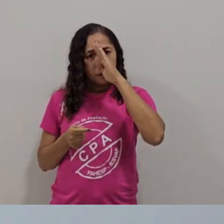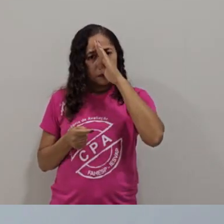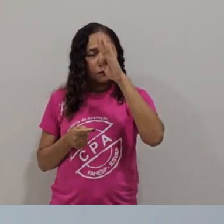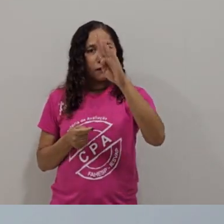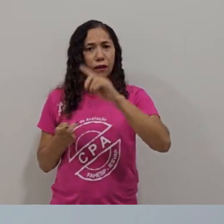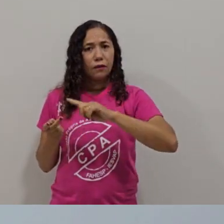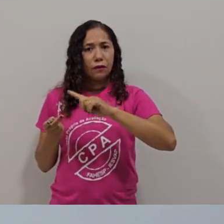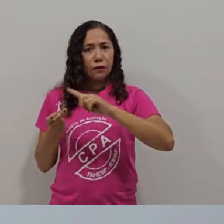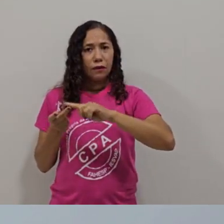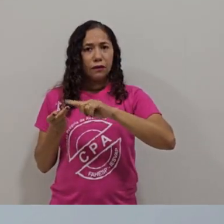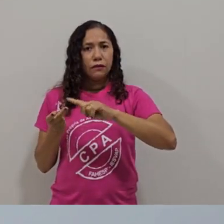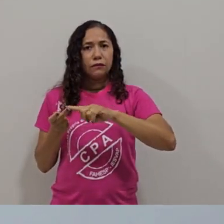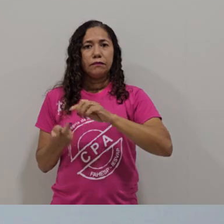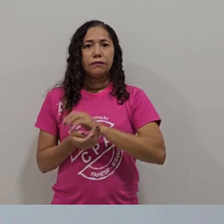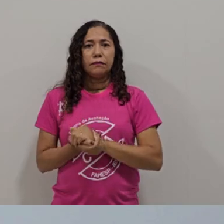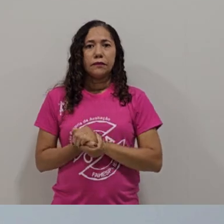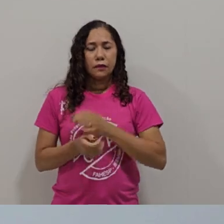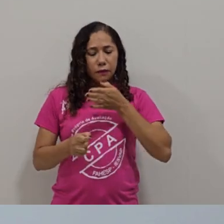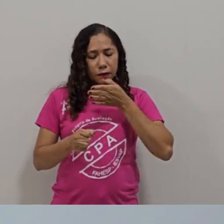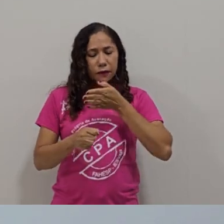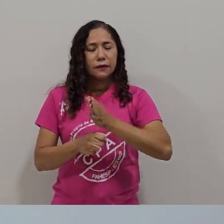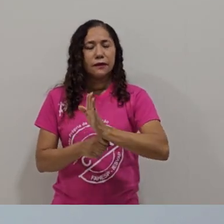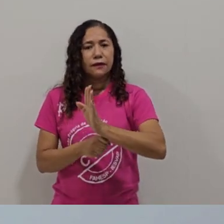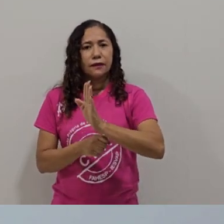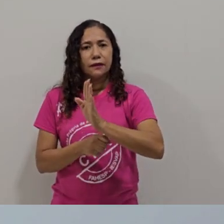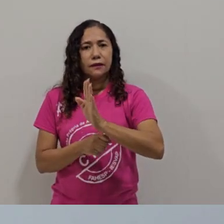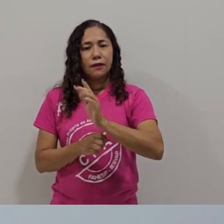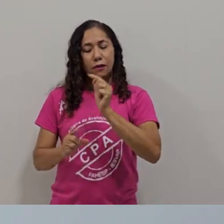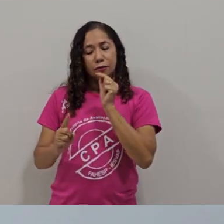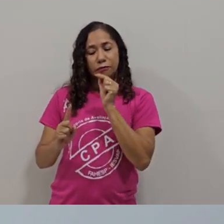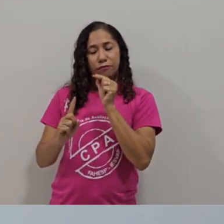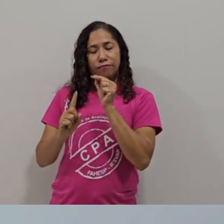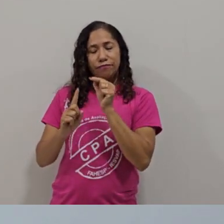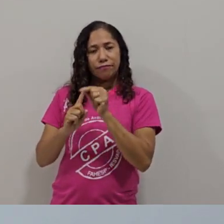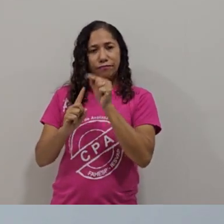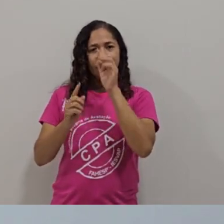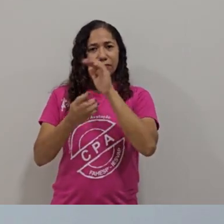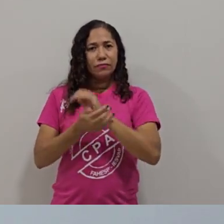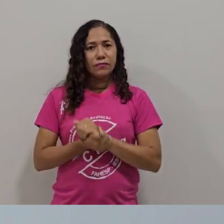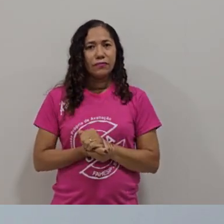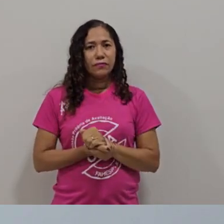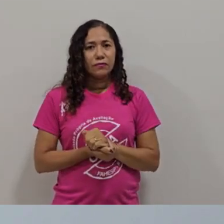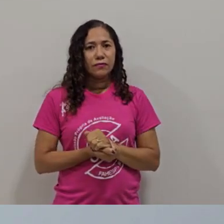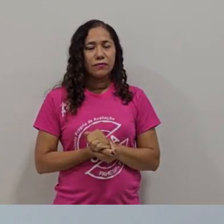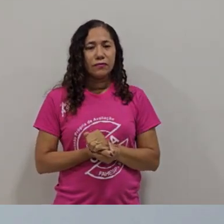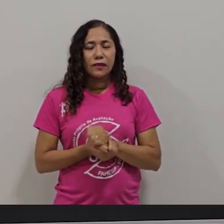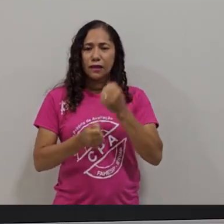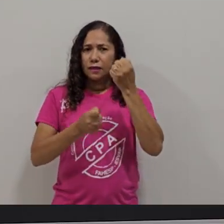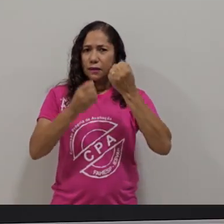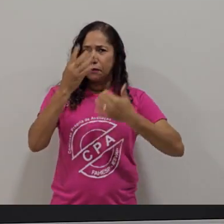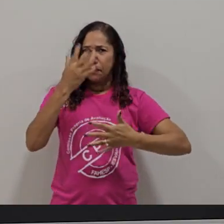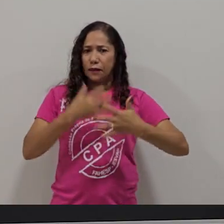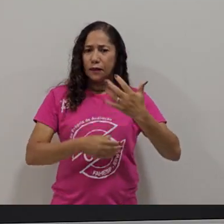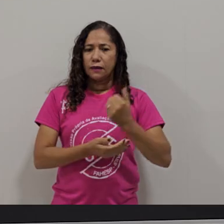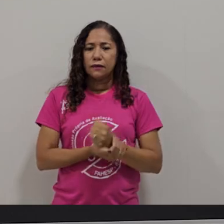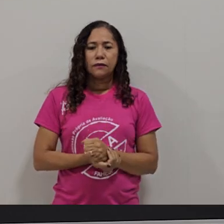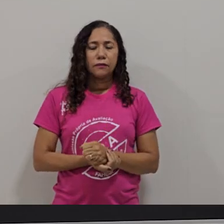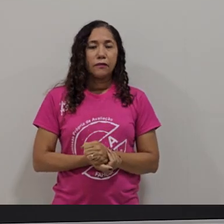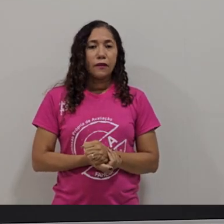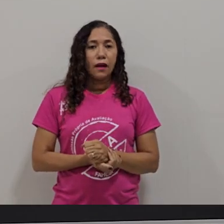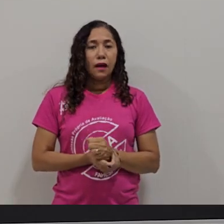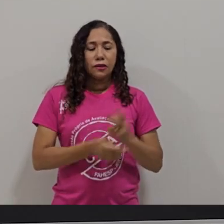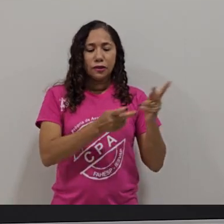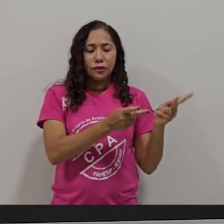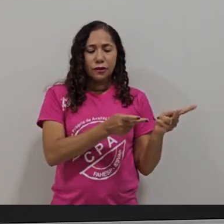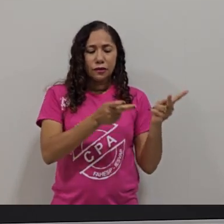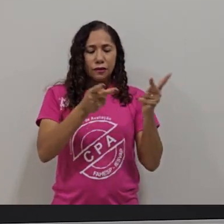né? Que muitas vezes corroboram para chegar na principal. Como é que está sendo as ações de vocês? Já desenvolveram alguma? Como é que está sendo? Bom, a gente visitou